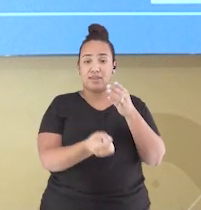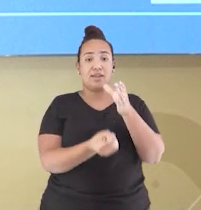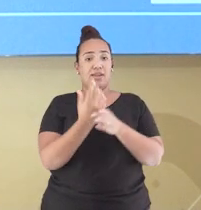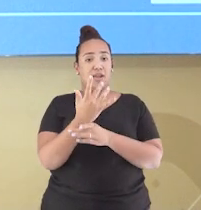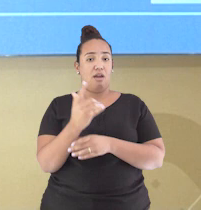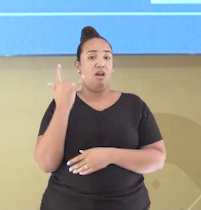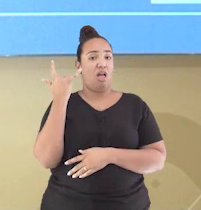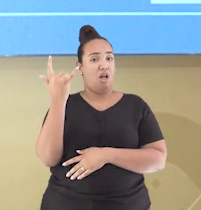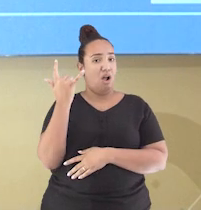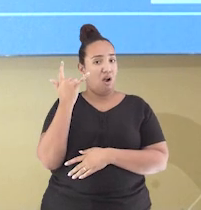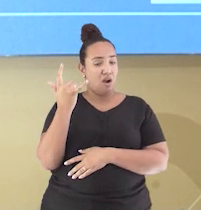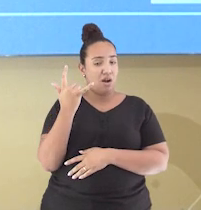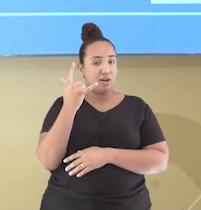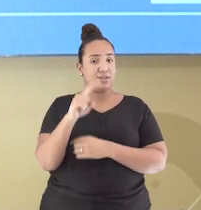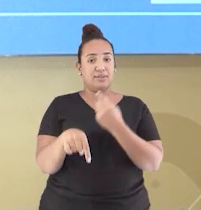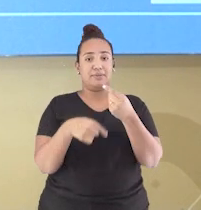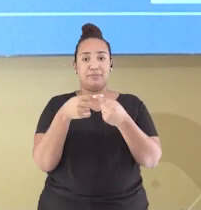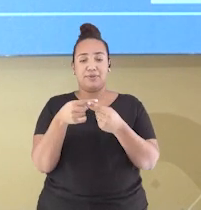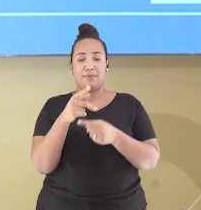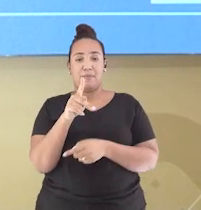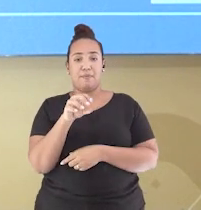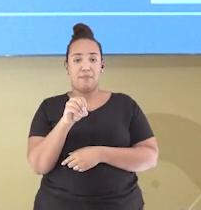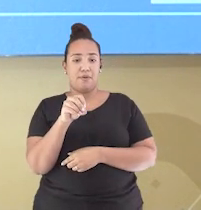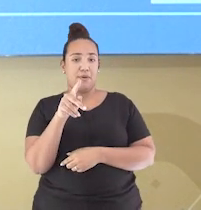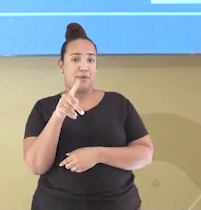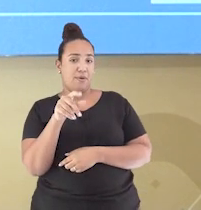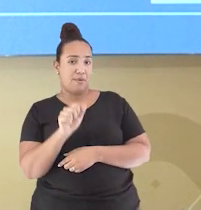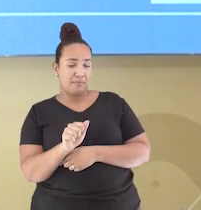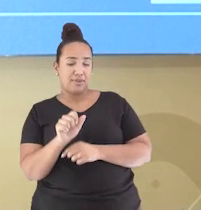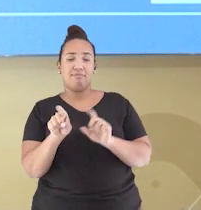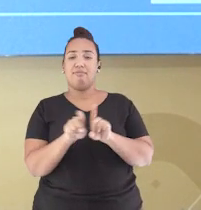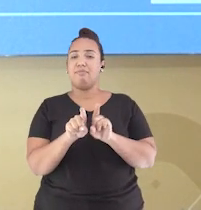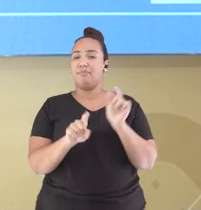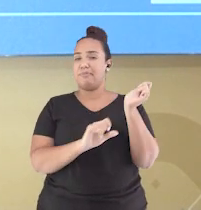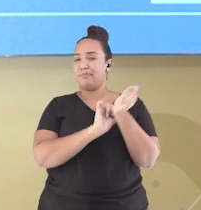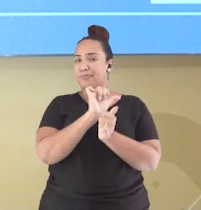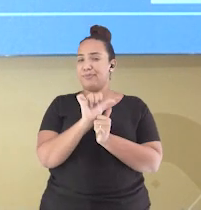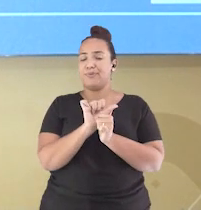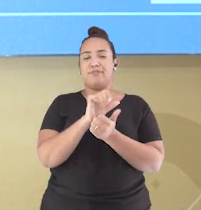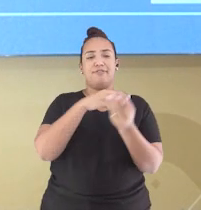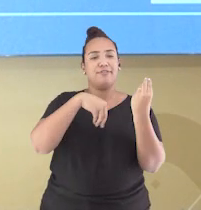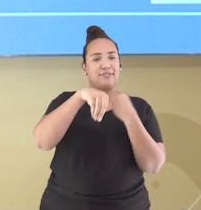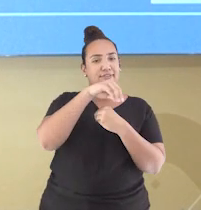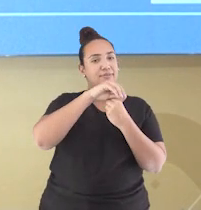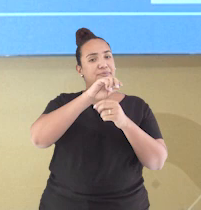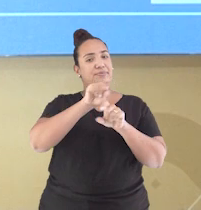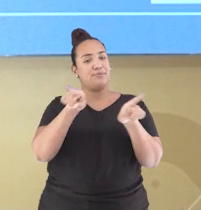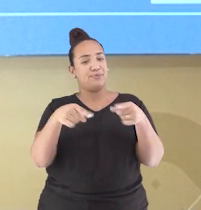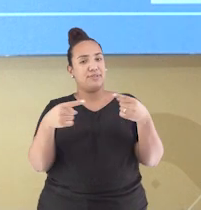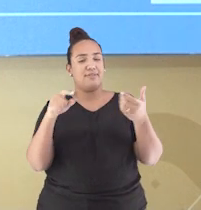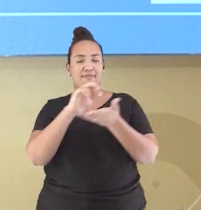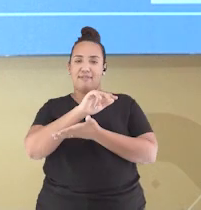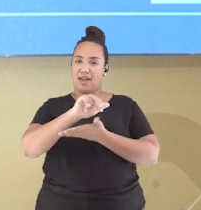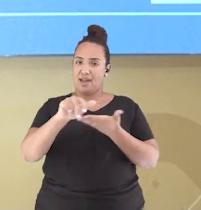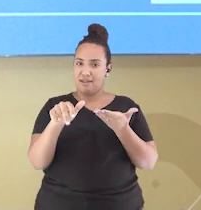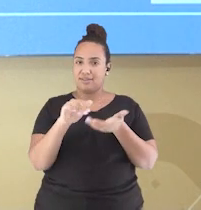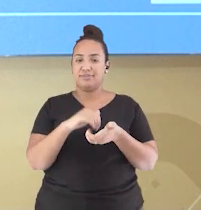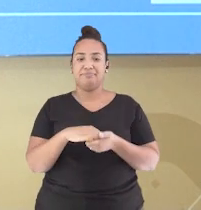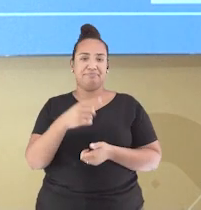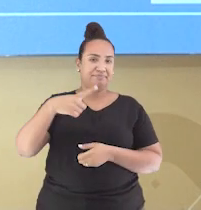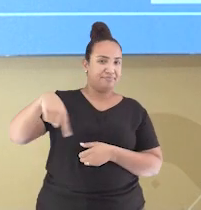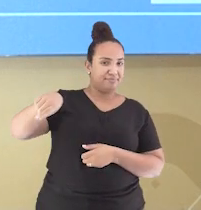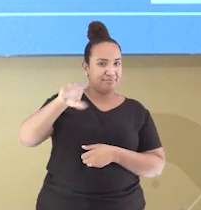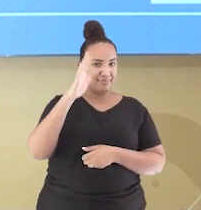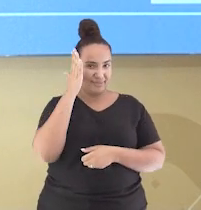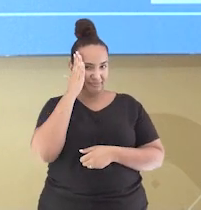rock. Depois o rock viraria o pop, que se misturaria com vários outros tipos de música e chegaria até a gente hoje.